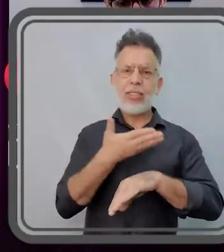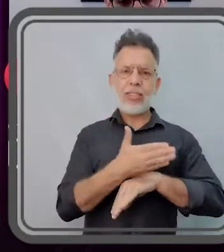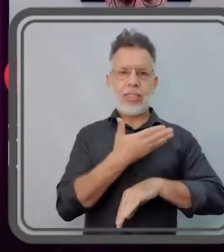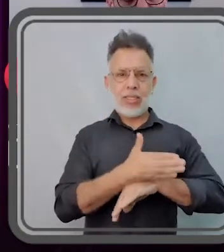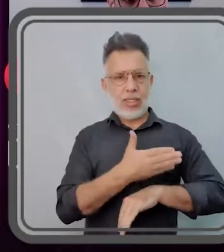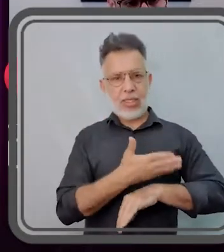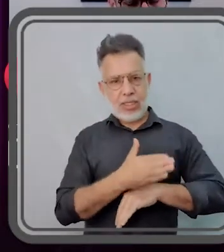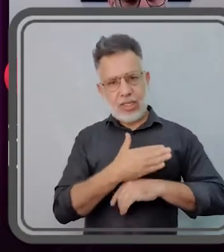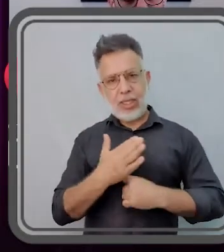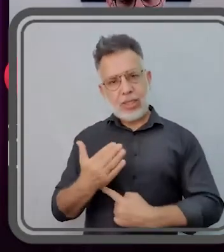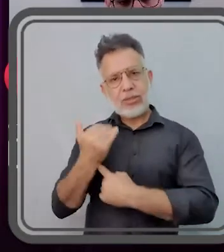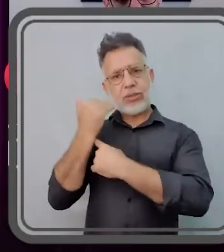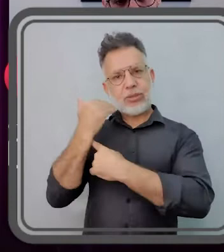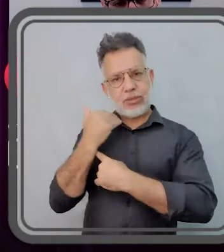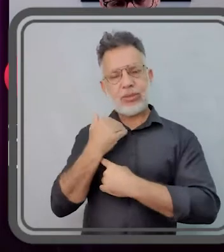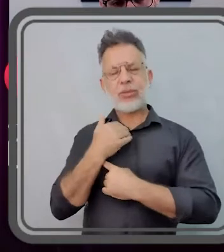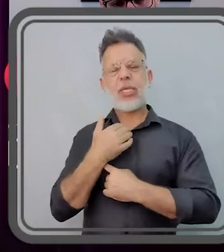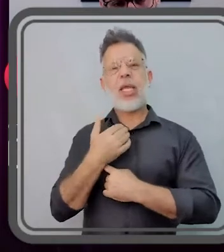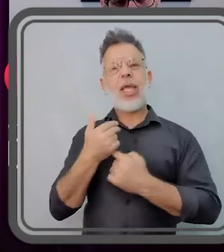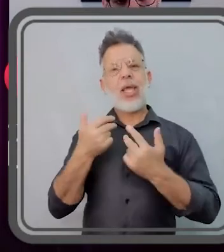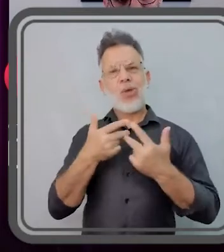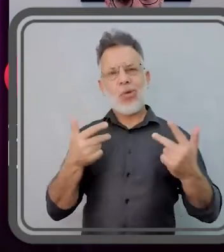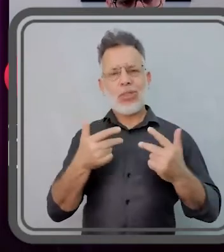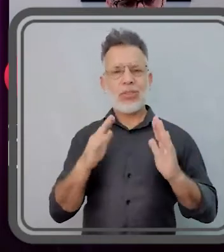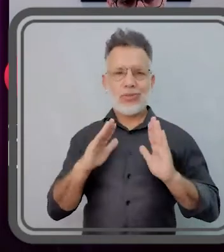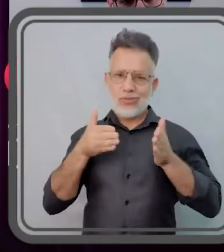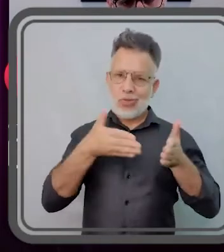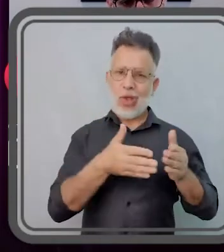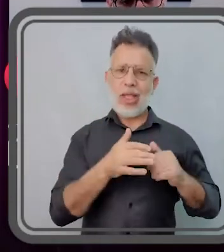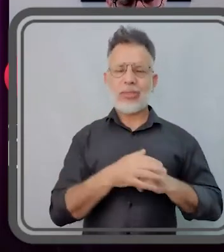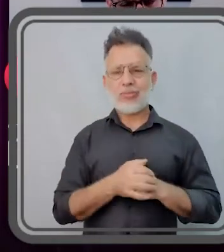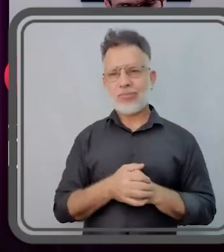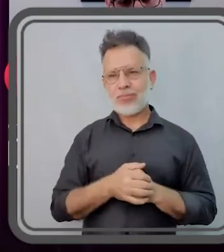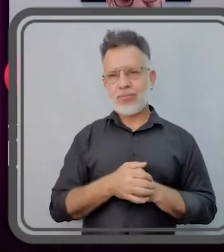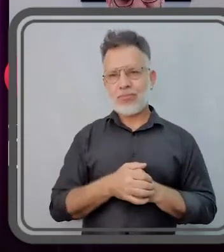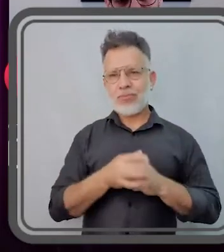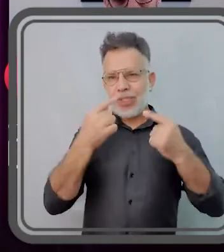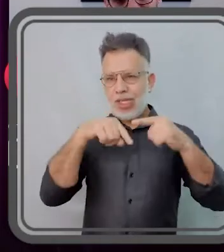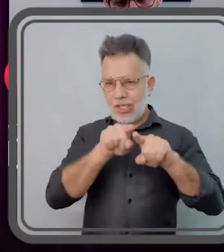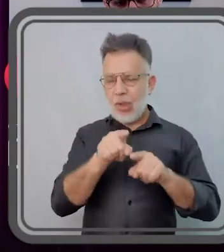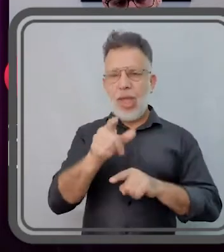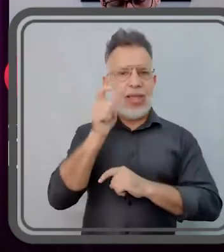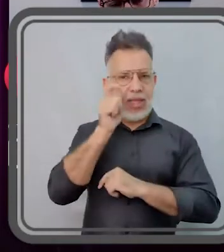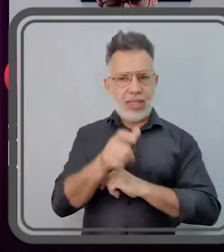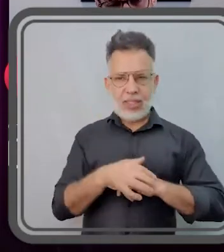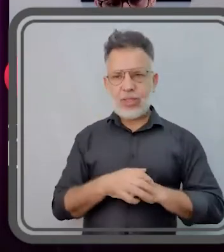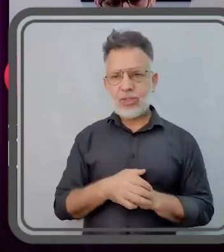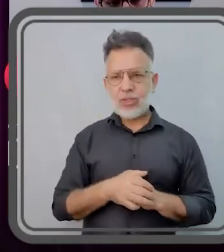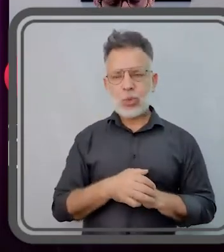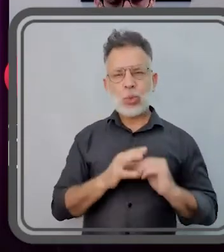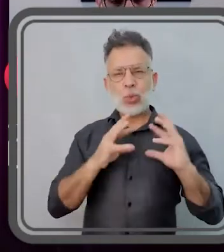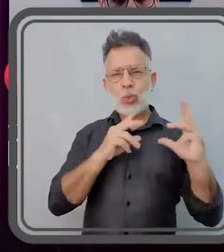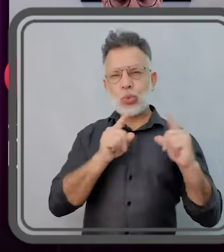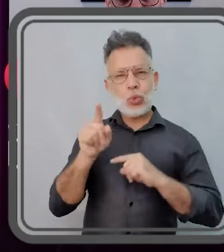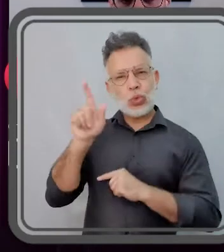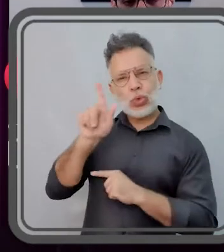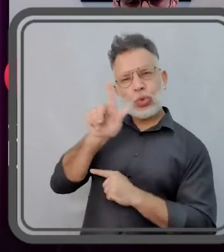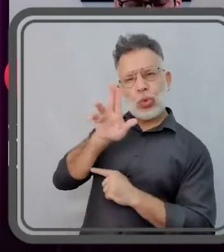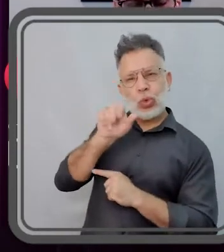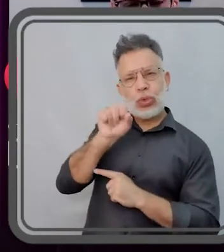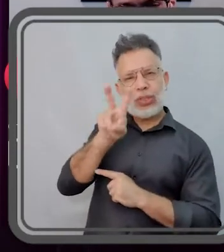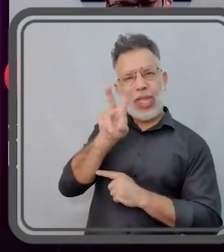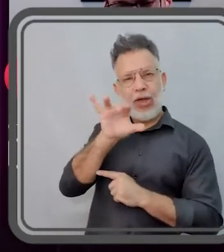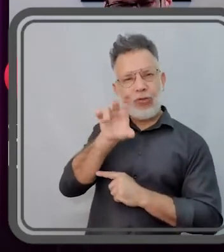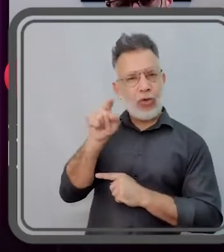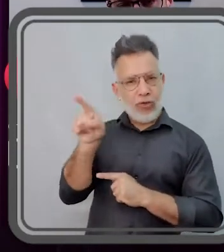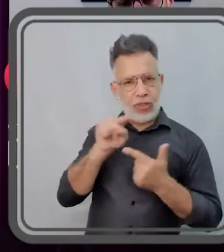fazendo coisas maravilhosas na área da tecnologia, não? Então, é interessante tudo que Gustavo e